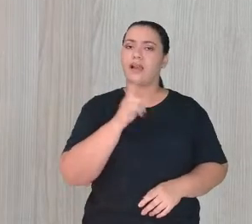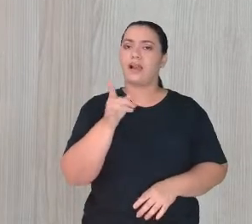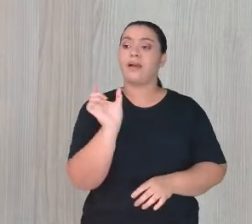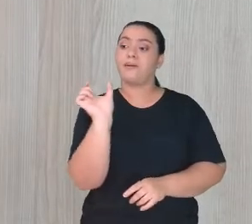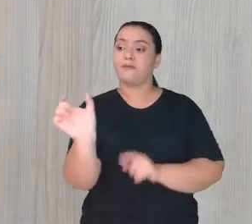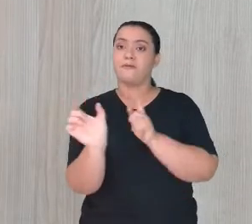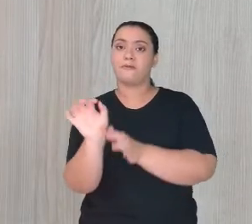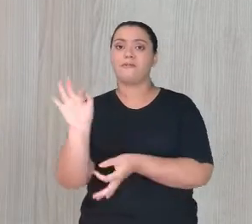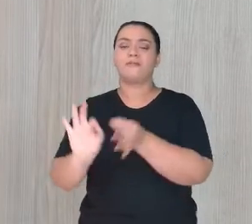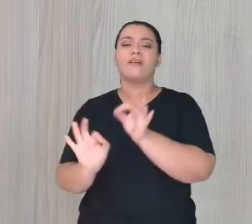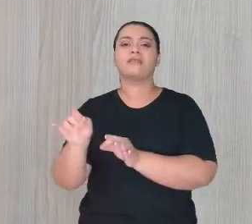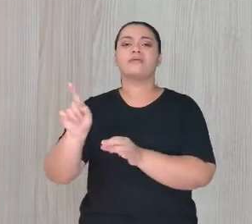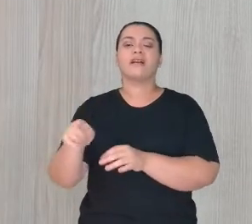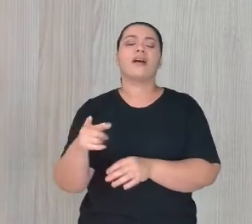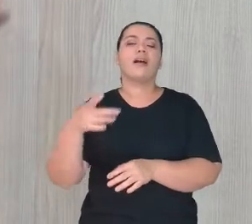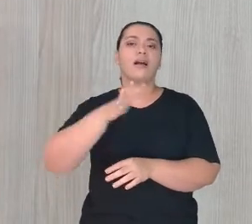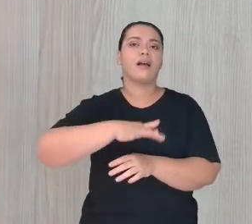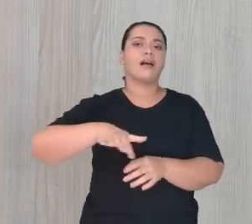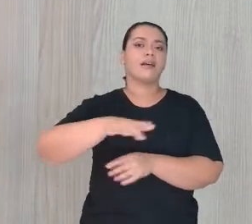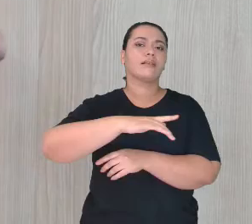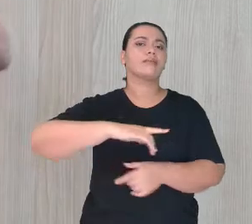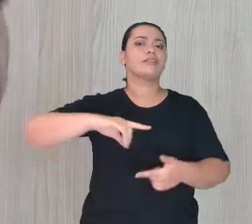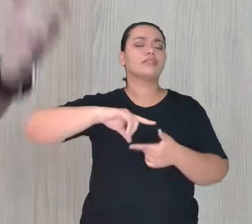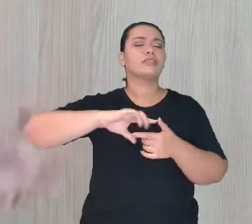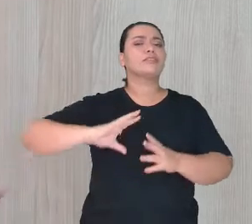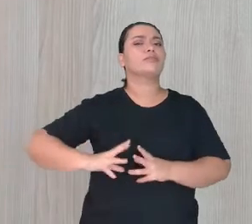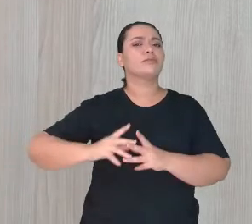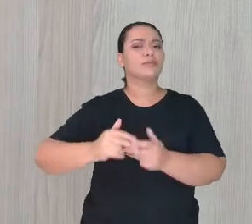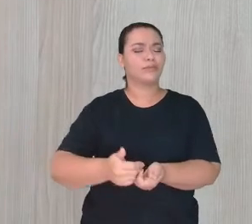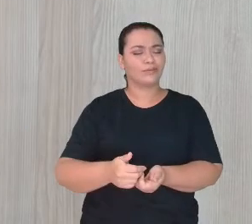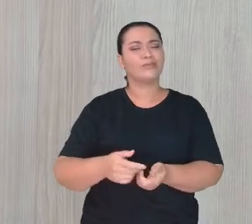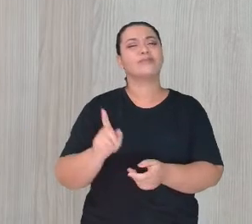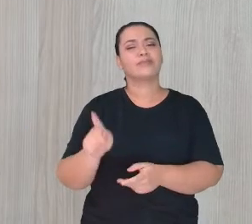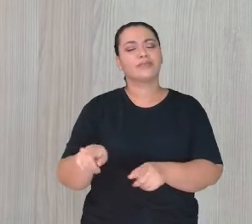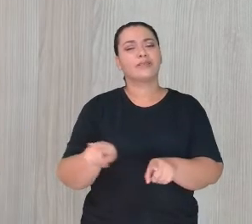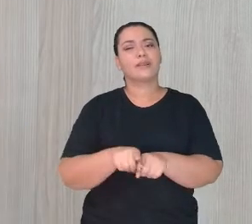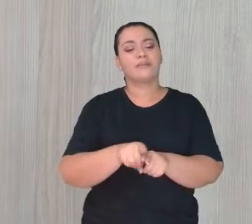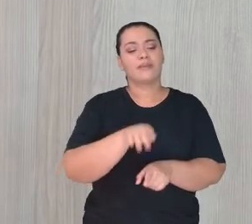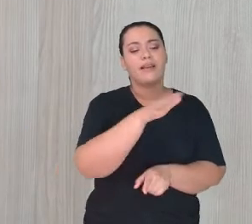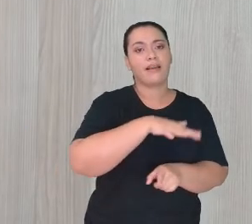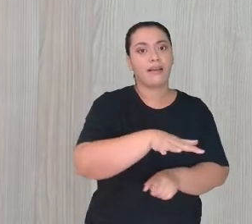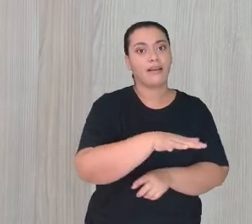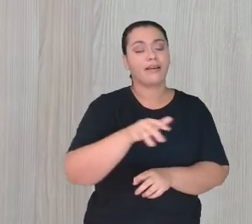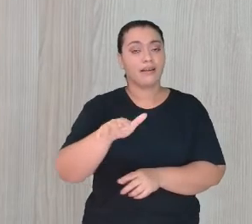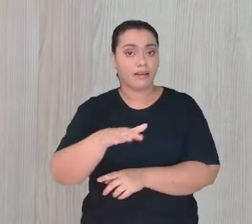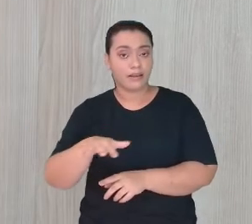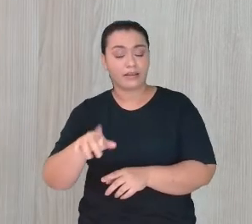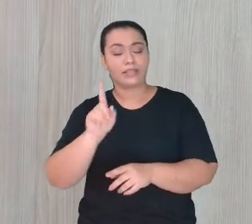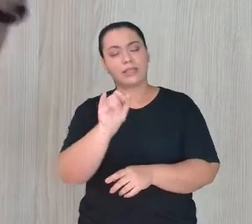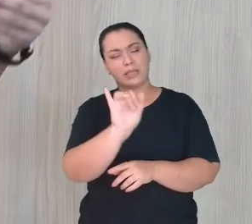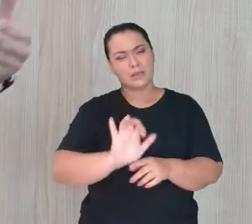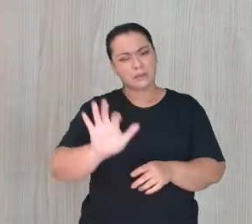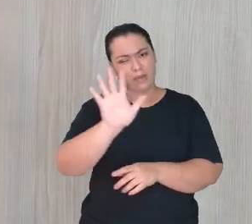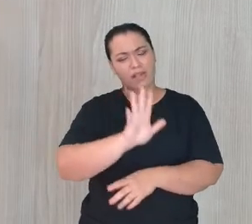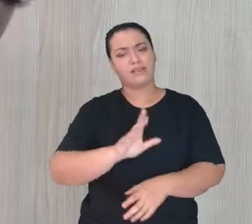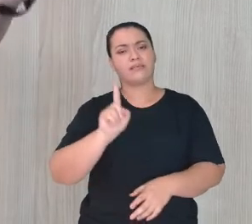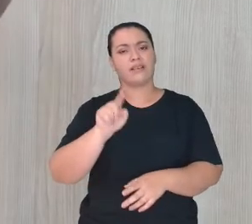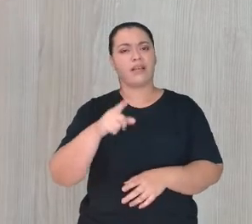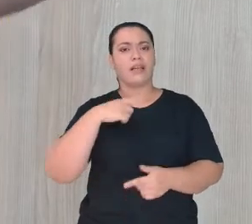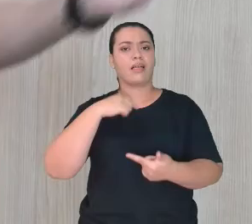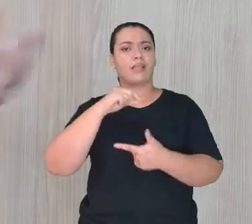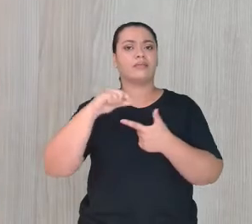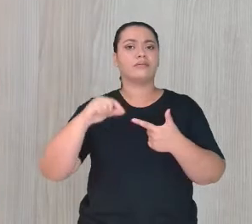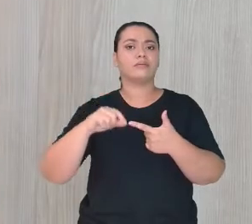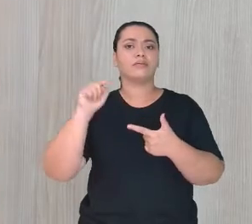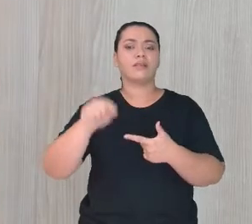fórmula, por exemplo, da área de um retângulo, e todas as outras áreas você pode demonstrar justamente